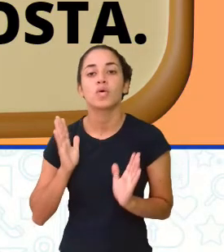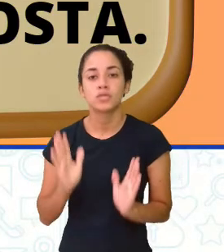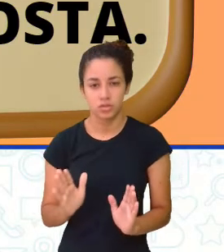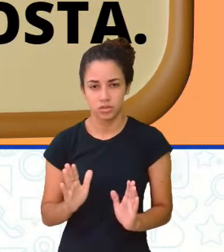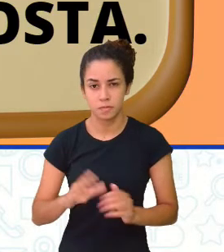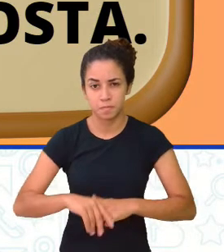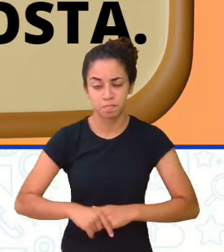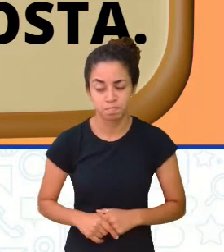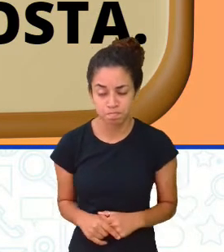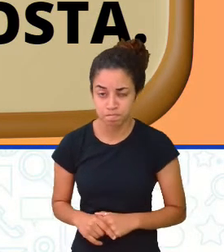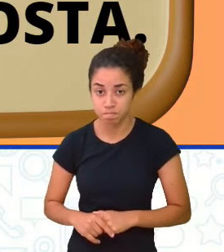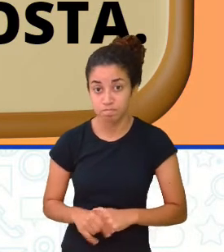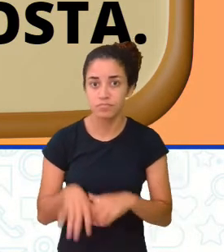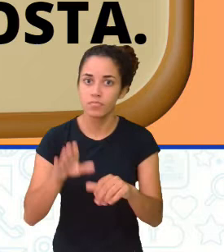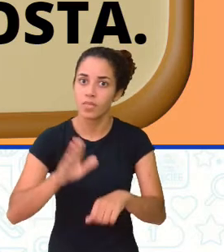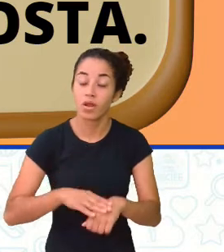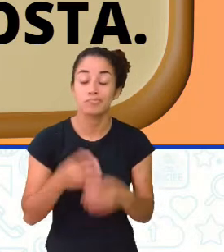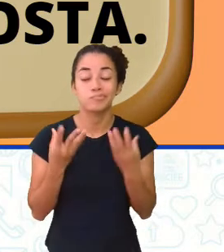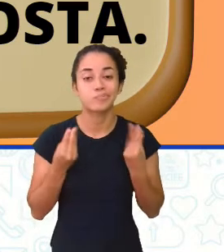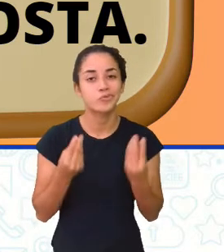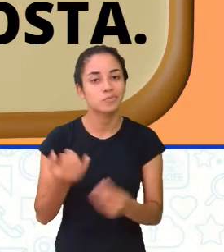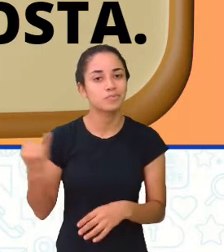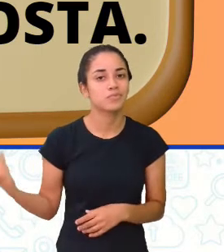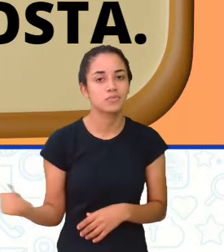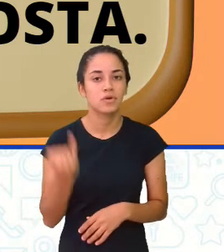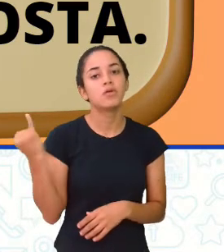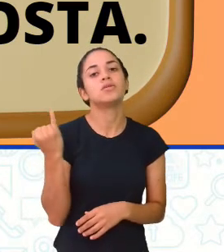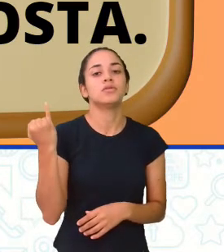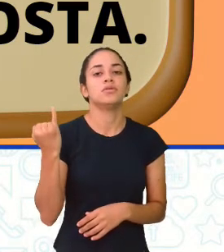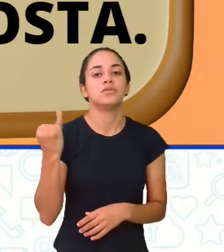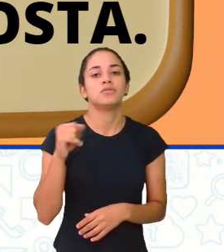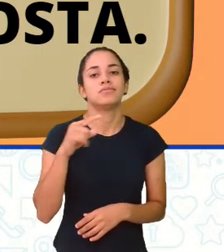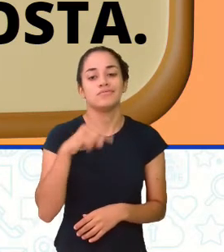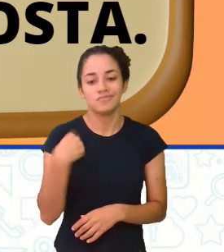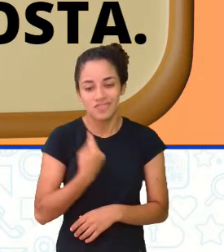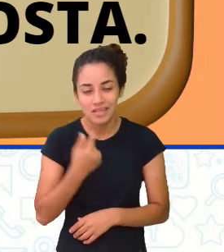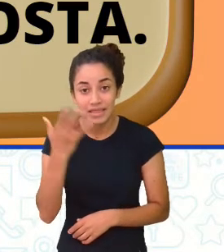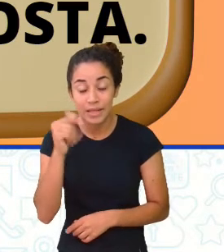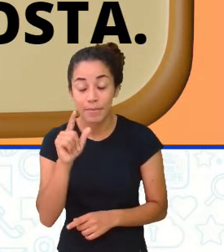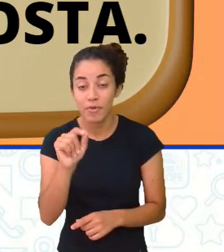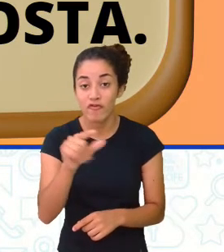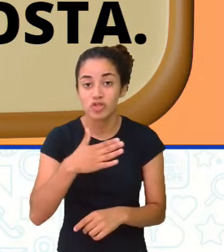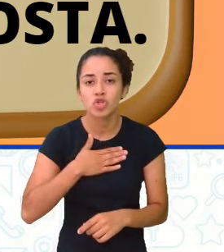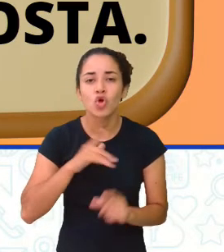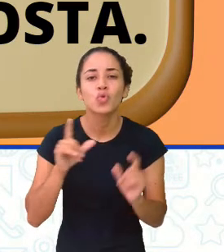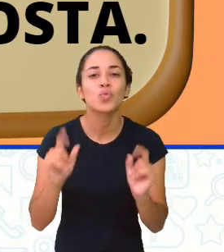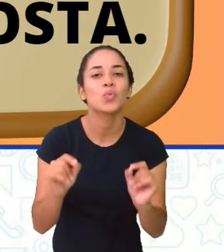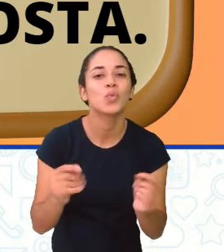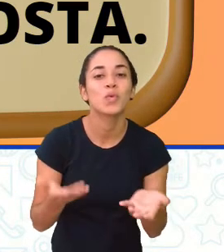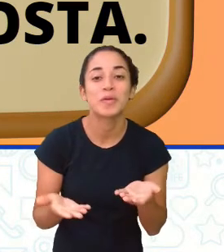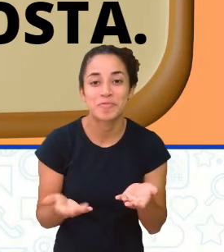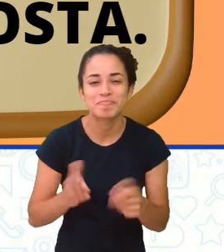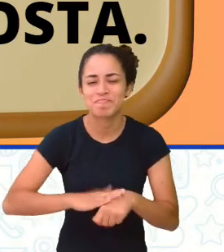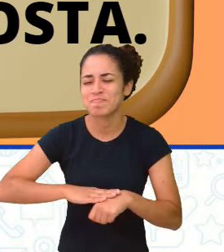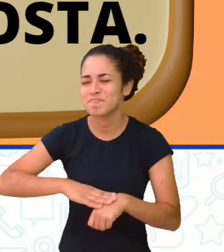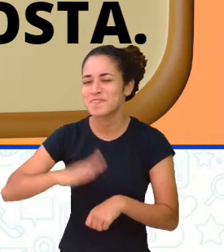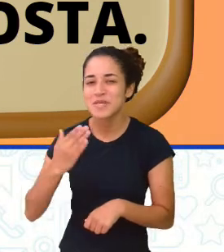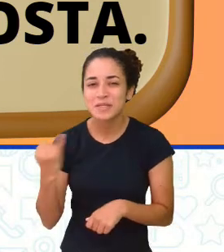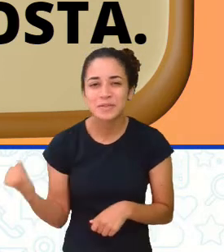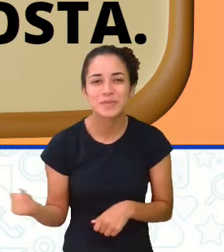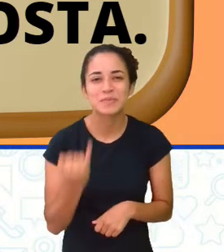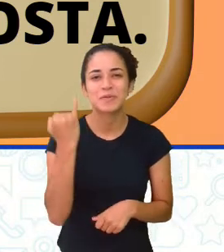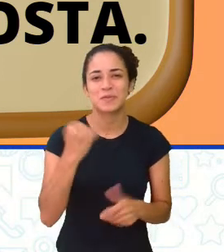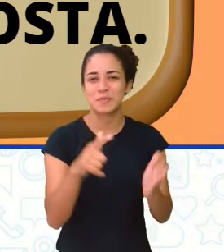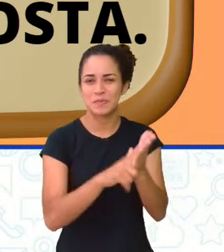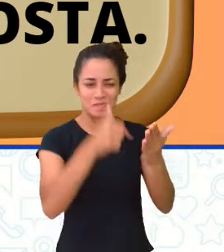gostam mais. Então, é muito importante a gente saber, né, o que vocês gostam, mas o mais importante, gente, que todo esse cardápio da